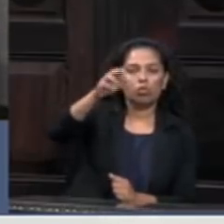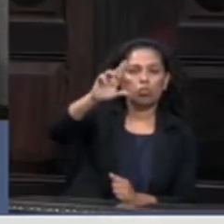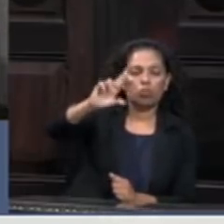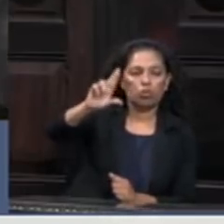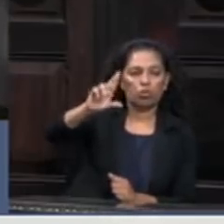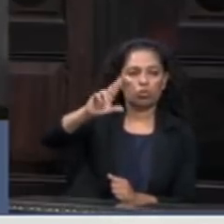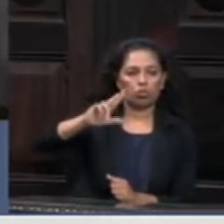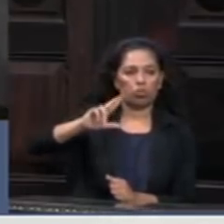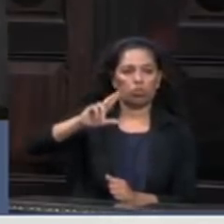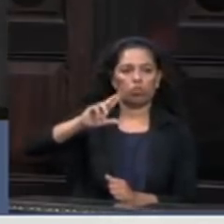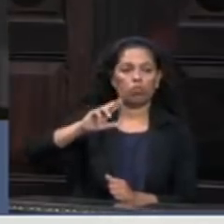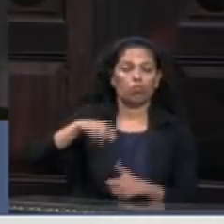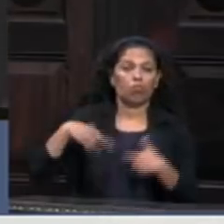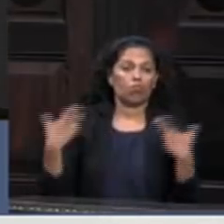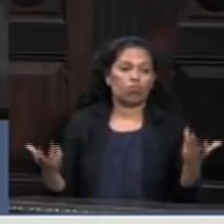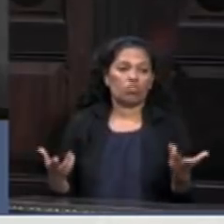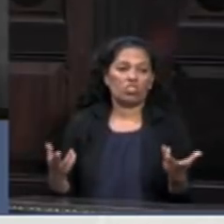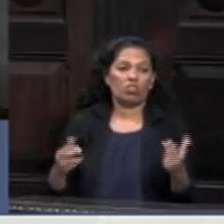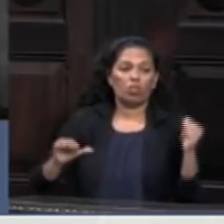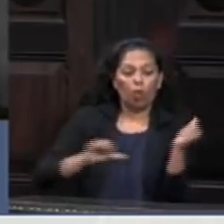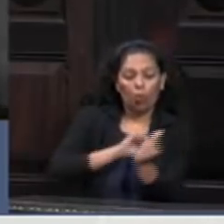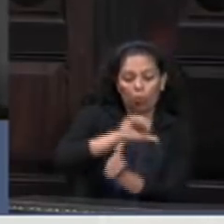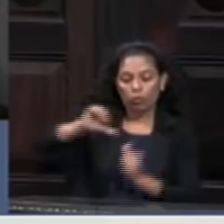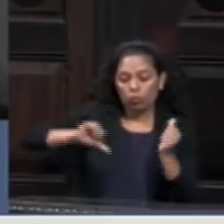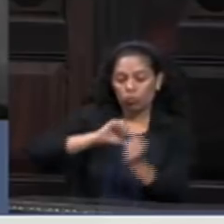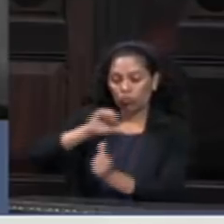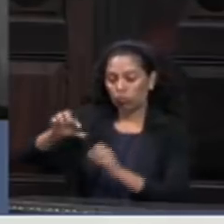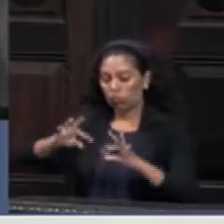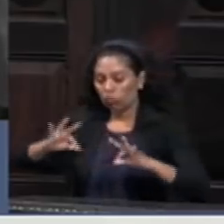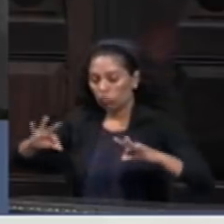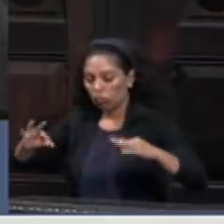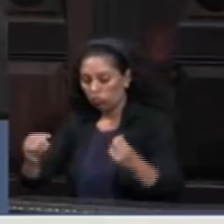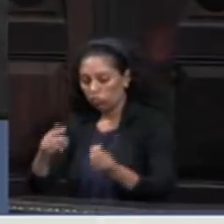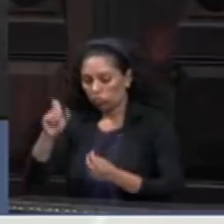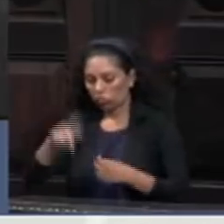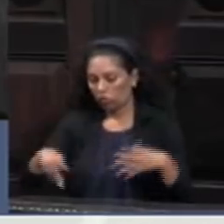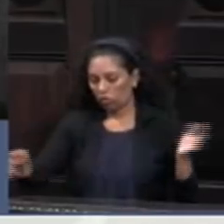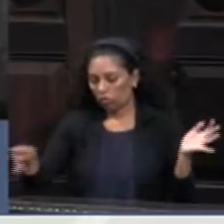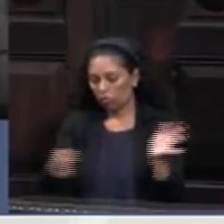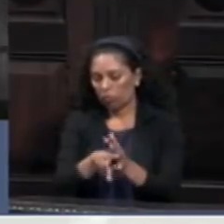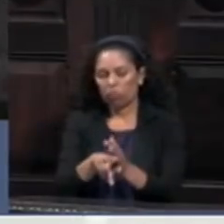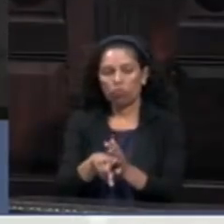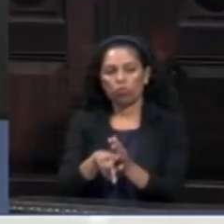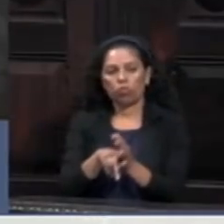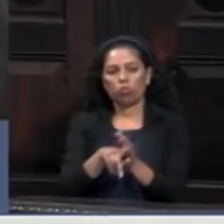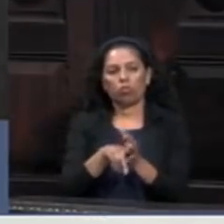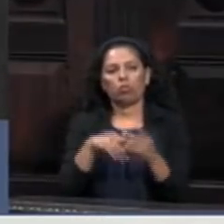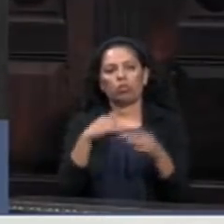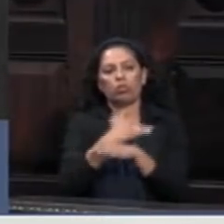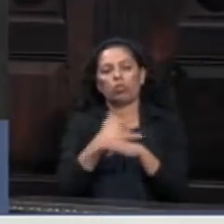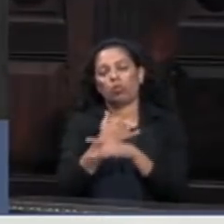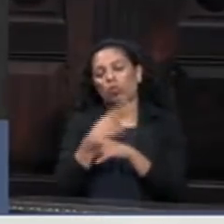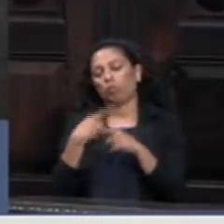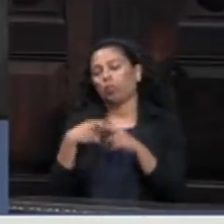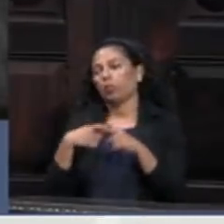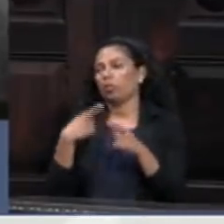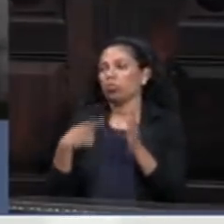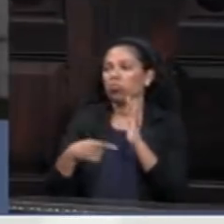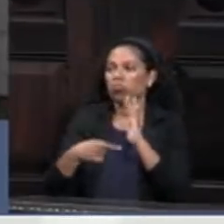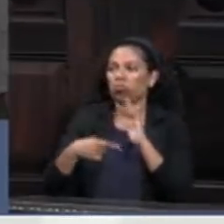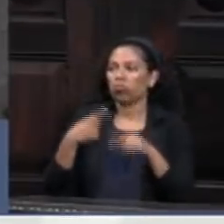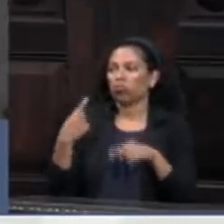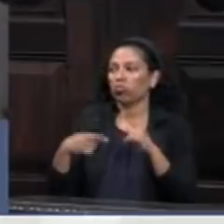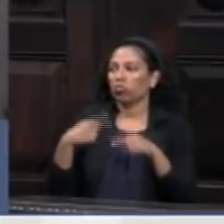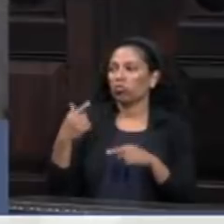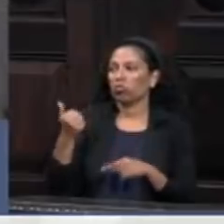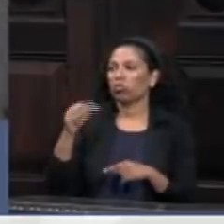remaneja todos os investimentos, porque o investimento não chega a 10% da receita. Então, é 10, é